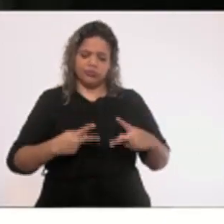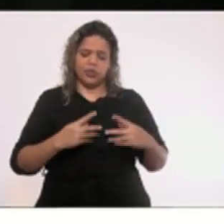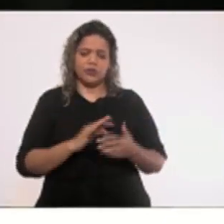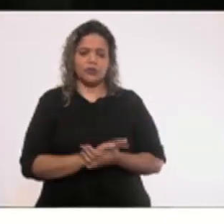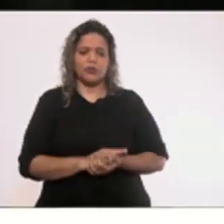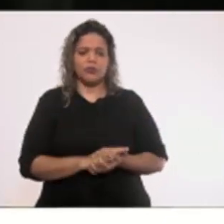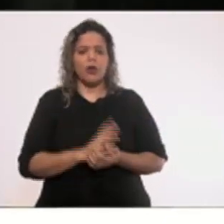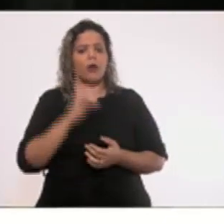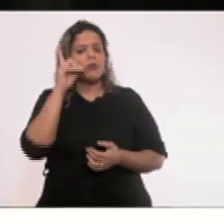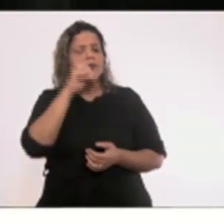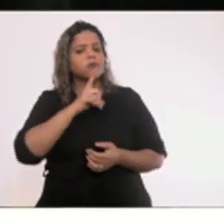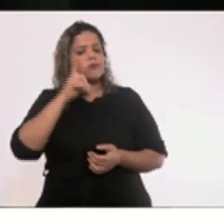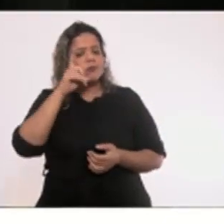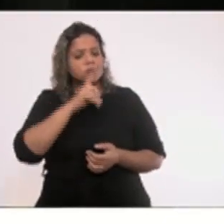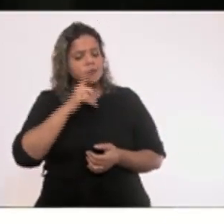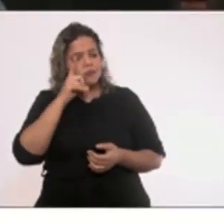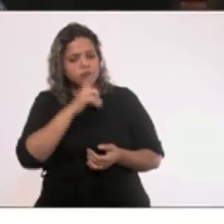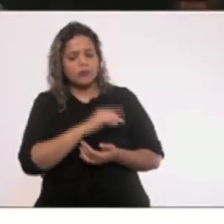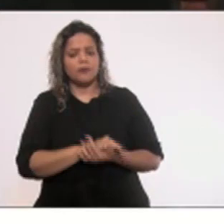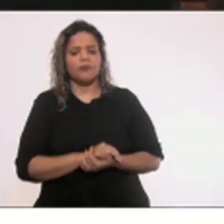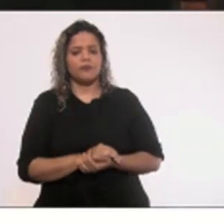Deputado, Vossa Excelência